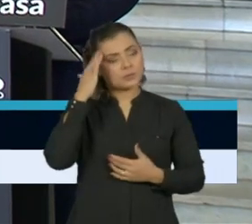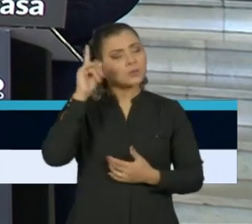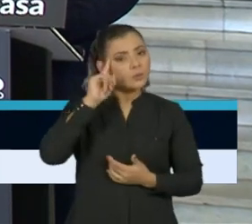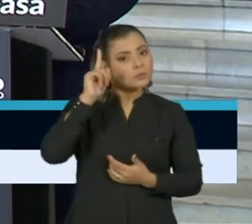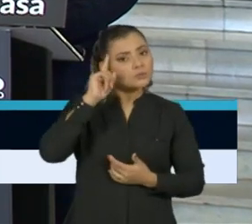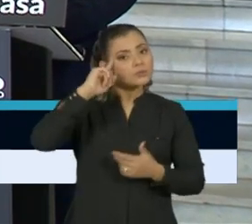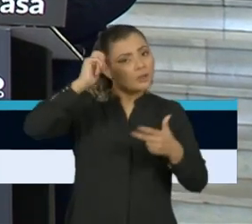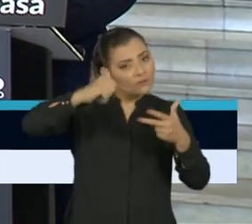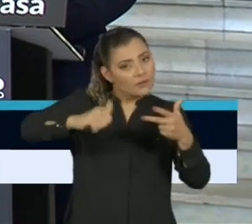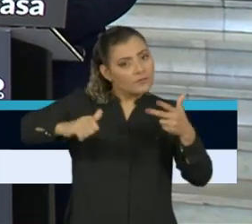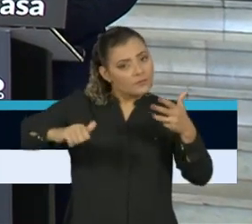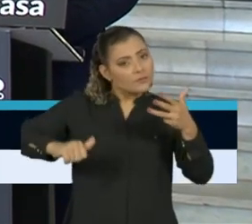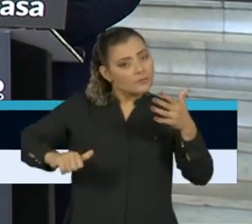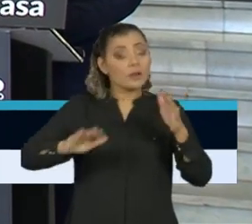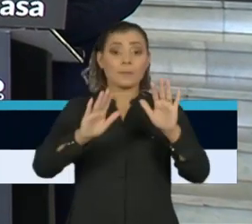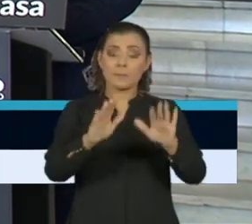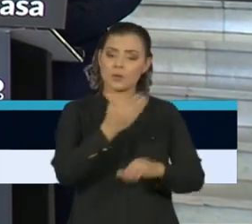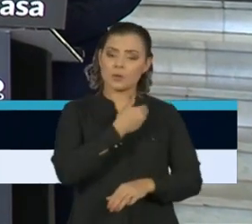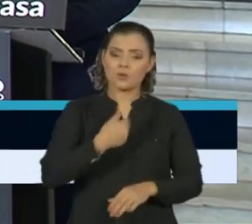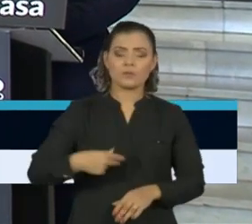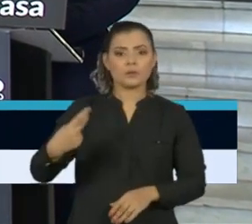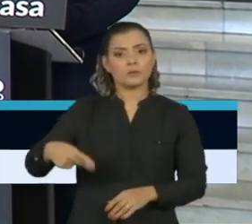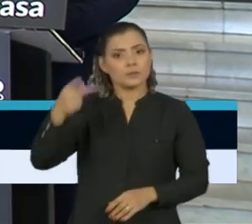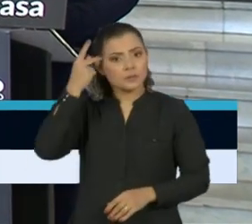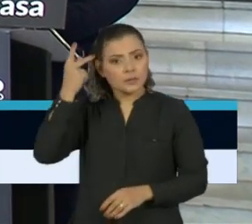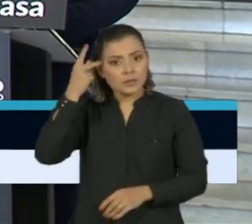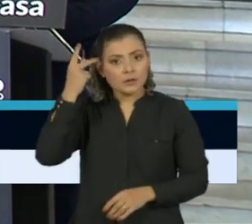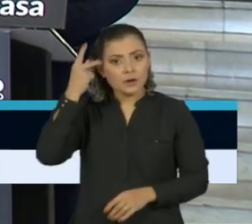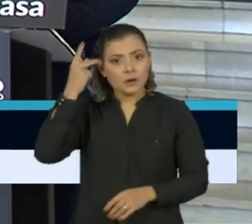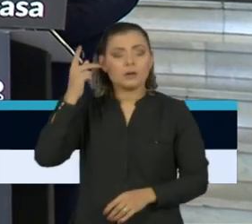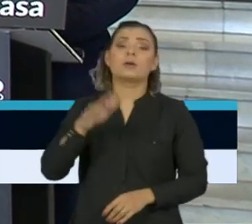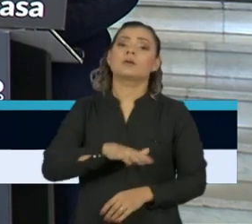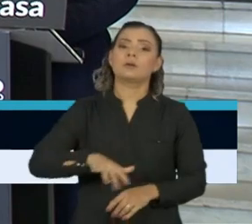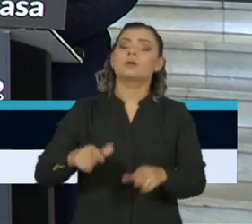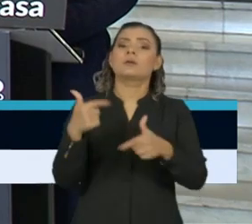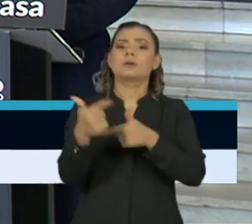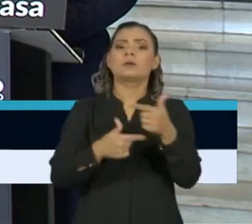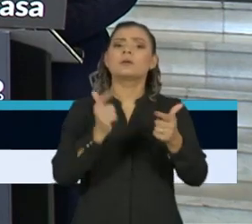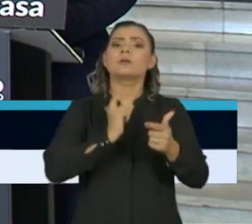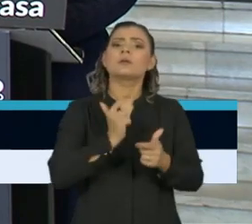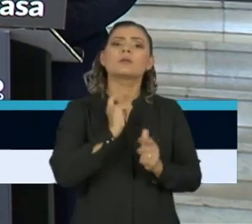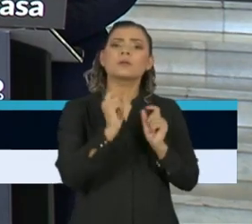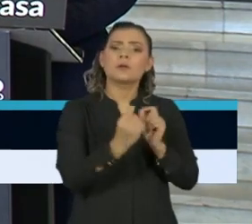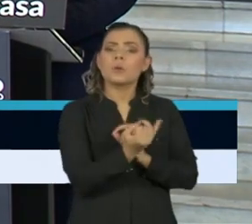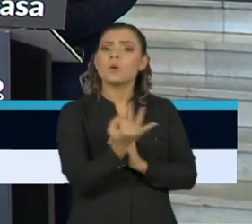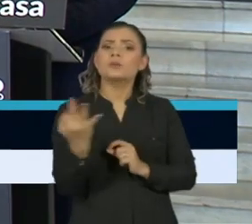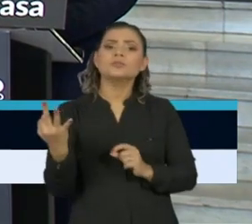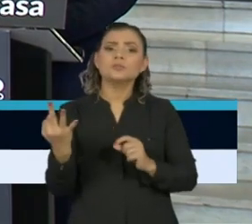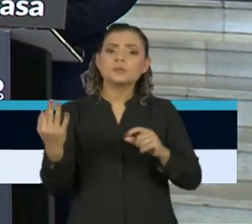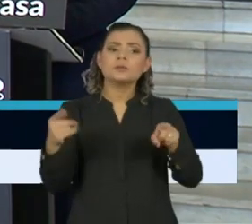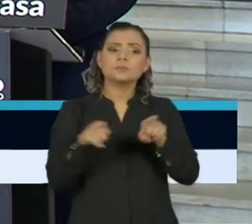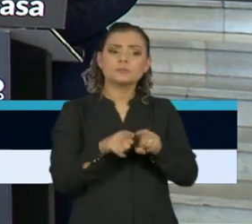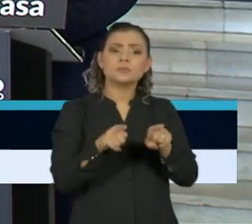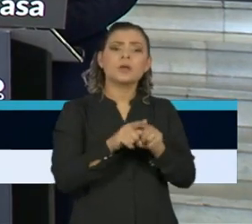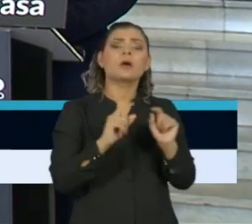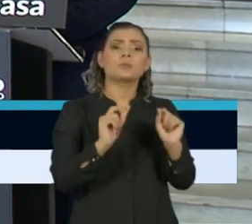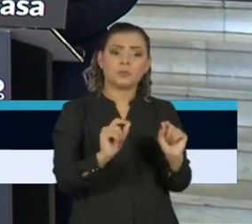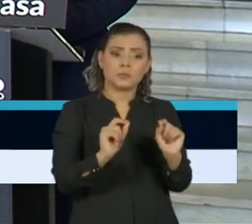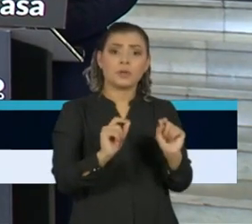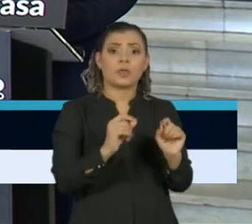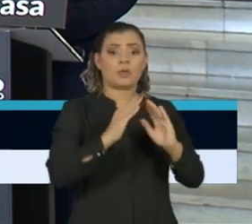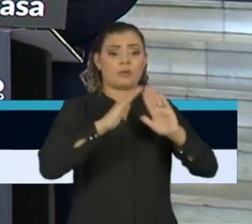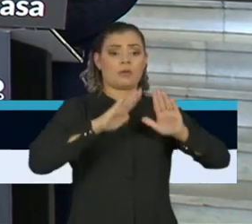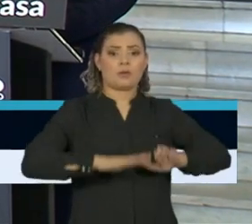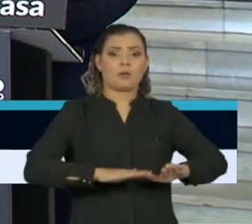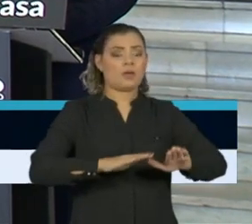dia, mas se o governo de São Paulo trabalha já com algum plano de relaxamento da quarentena, pensando em como